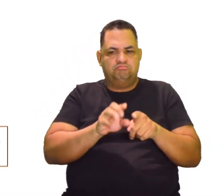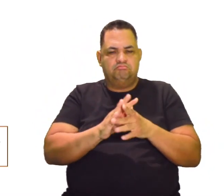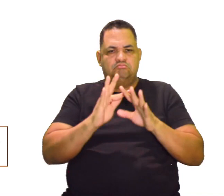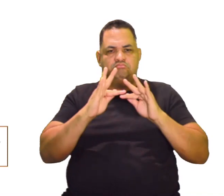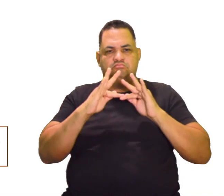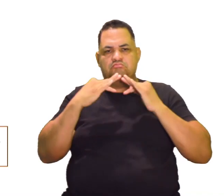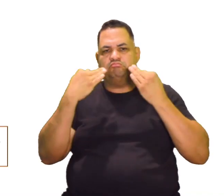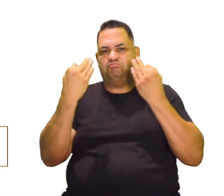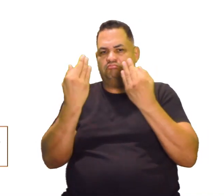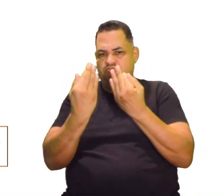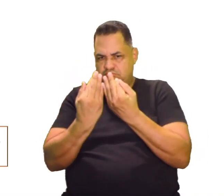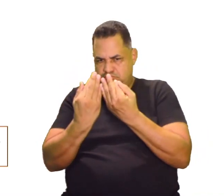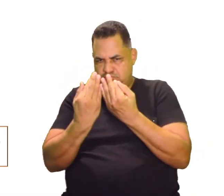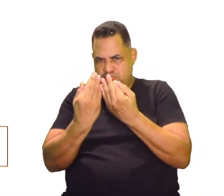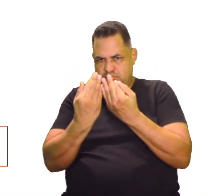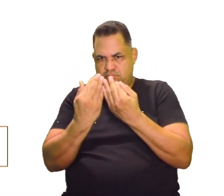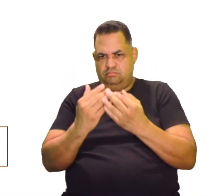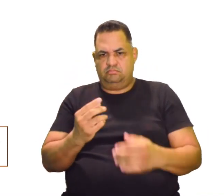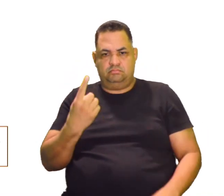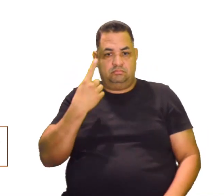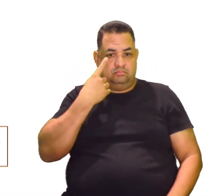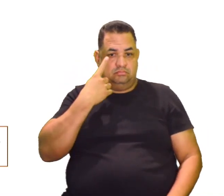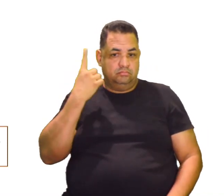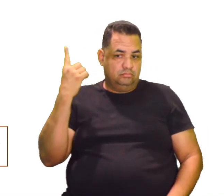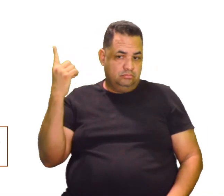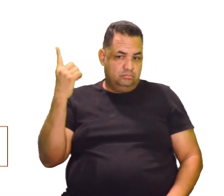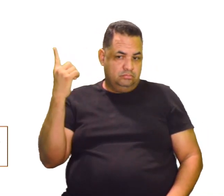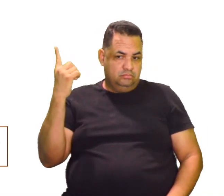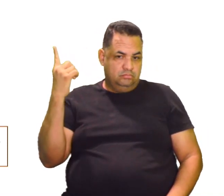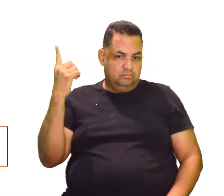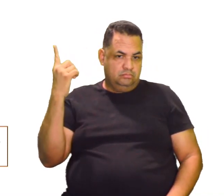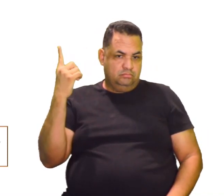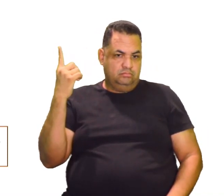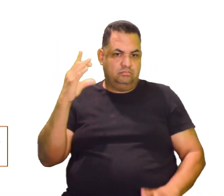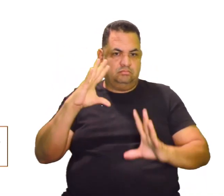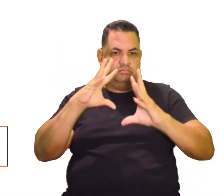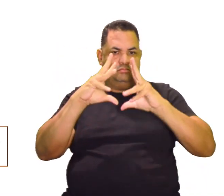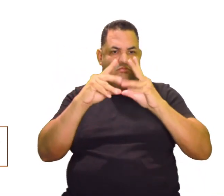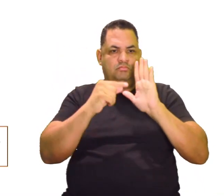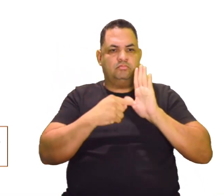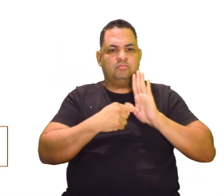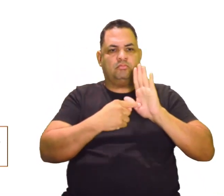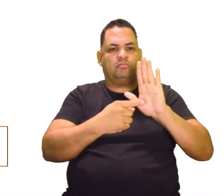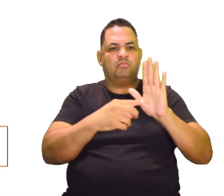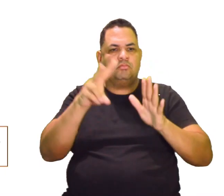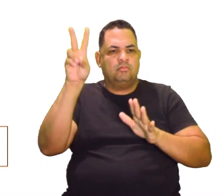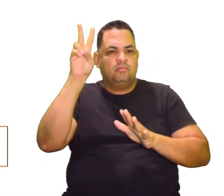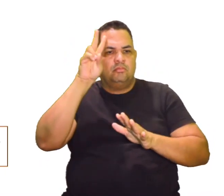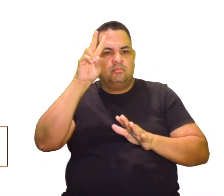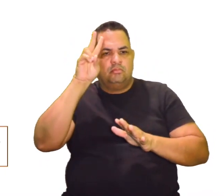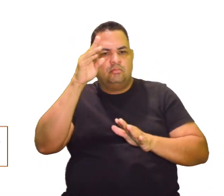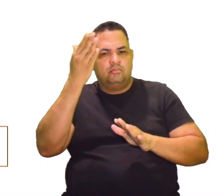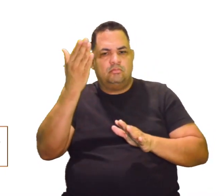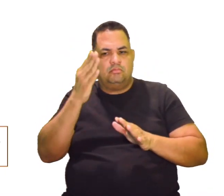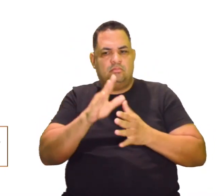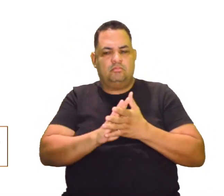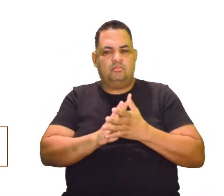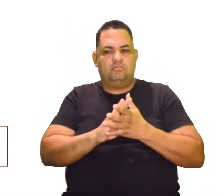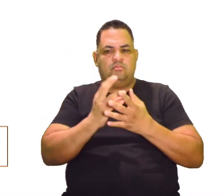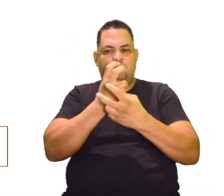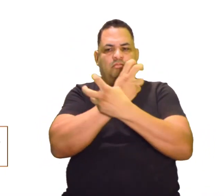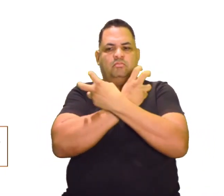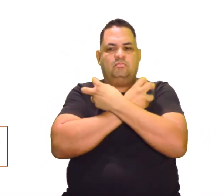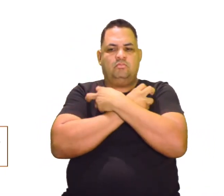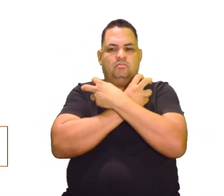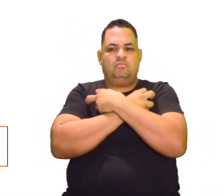observar aqui nessa imagem, ó, né, contando aí a história, né, ali